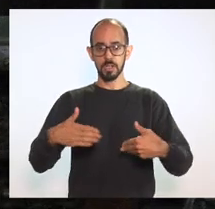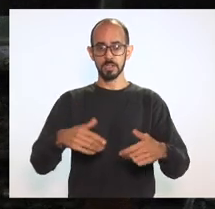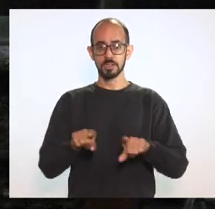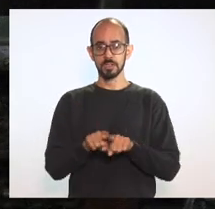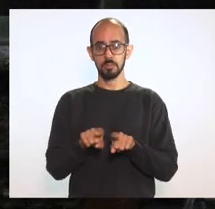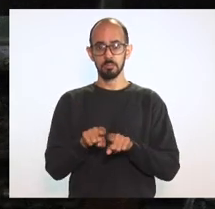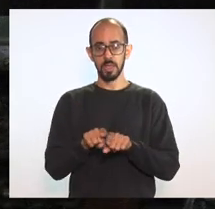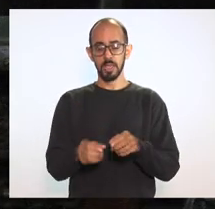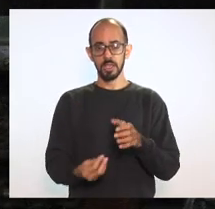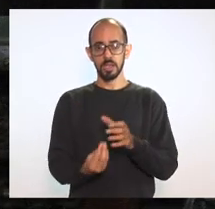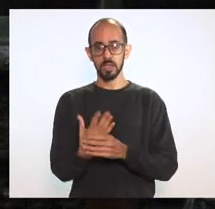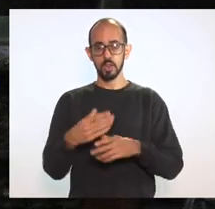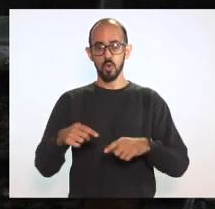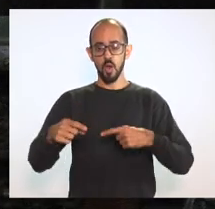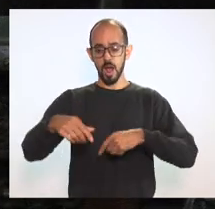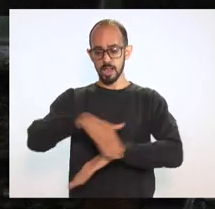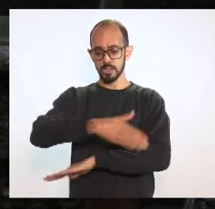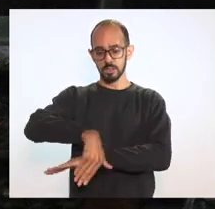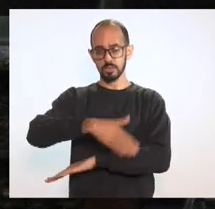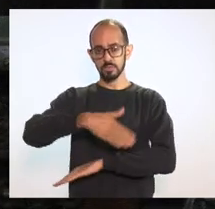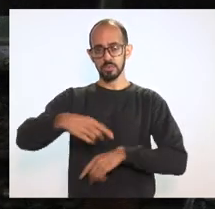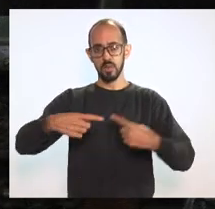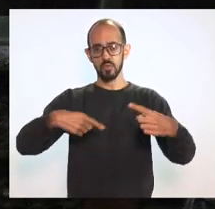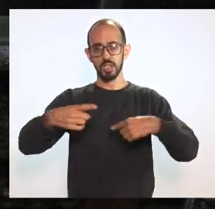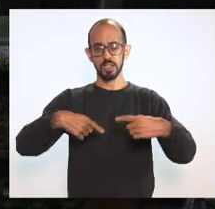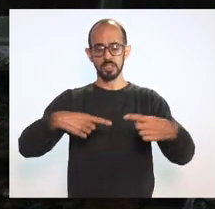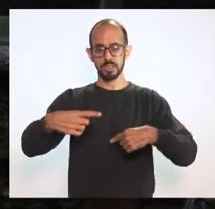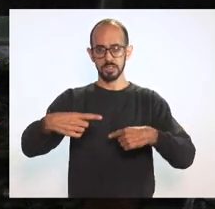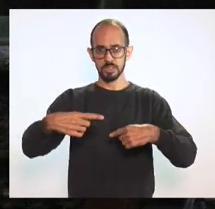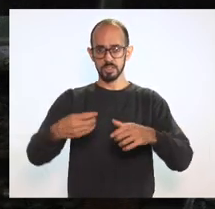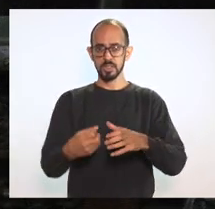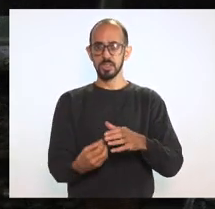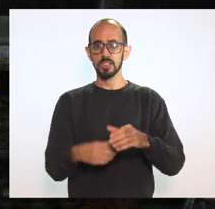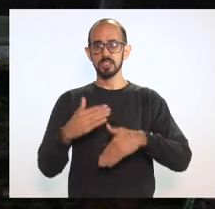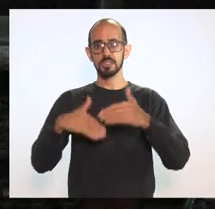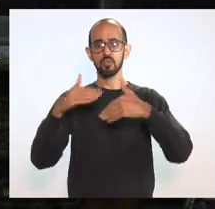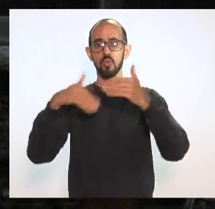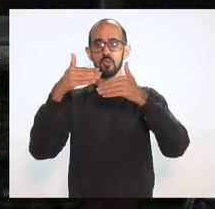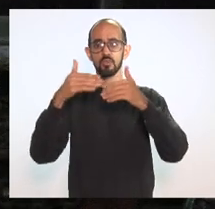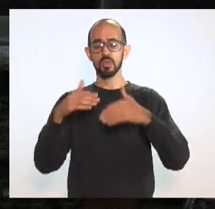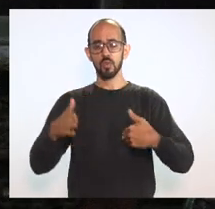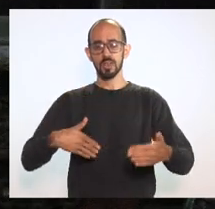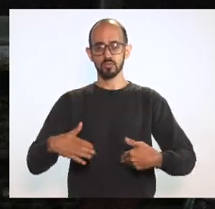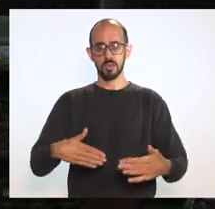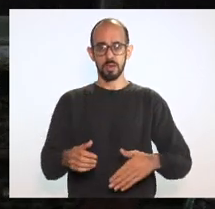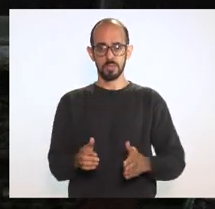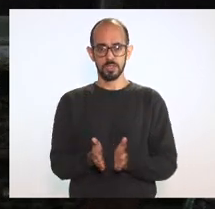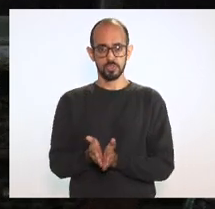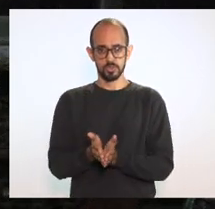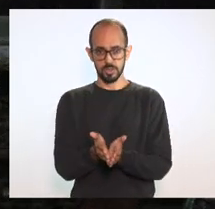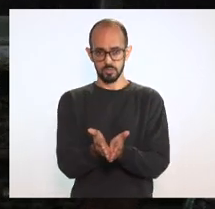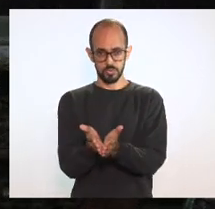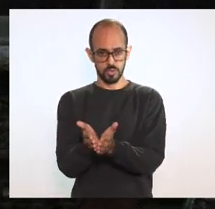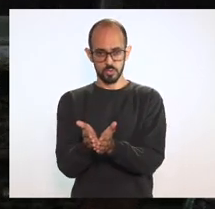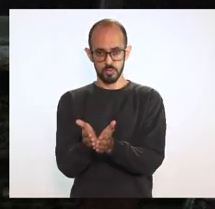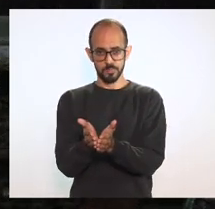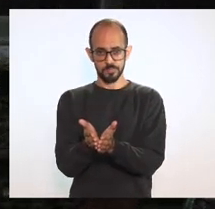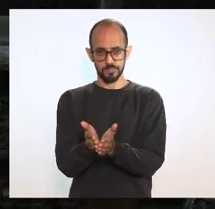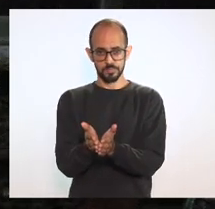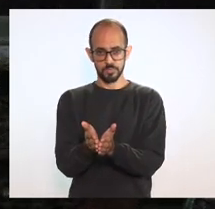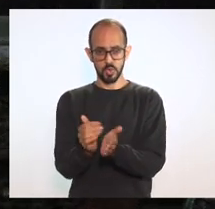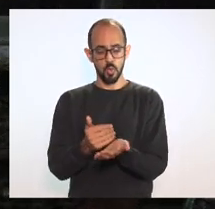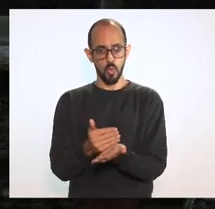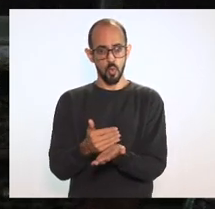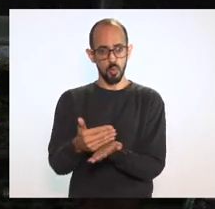a indústria de construção naval. A política de desenvolvimento da indústria naval brasileira teve como seu ponto de